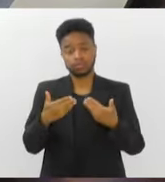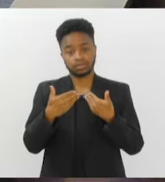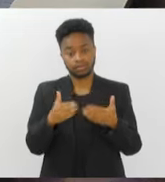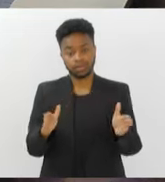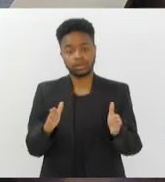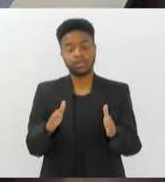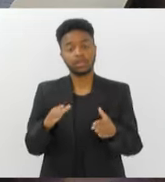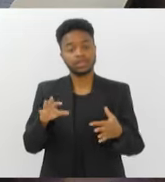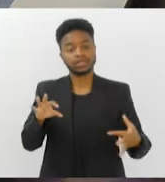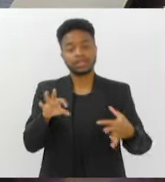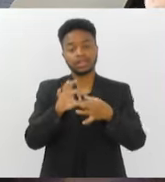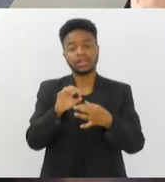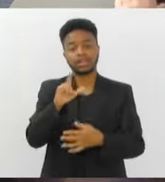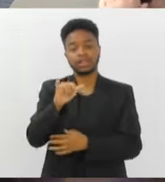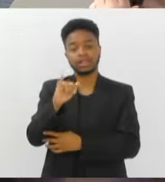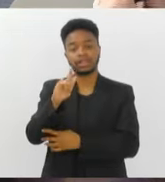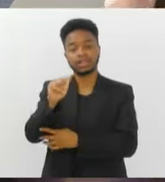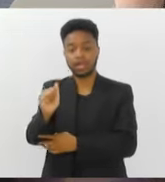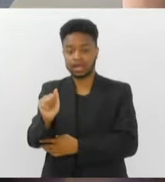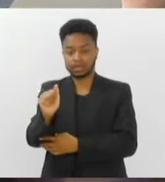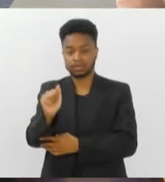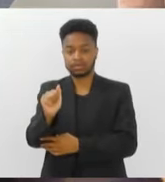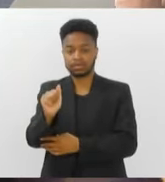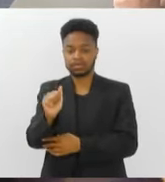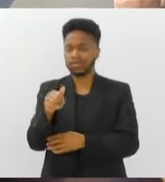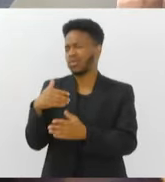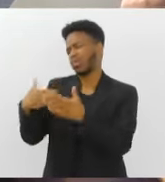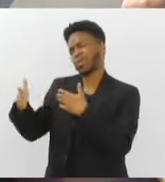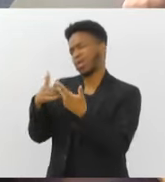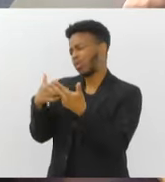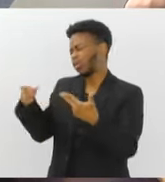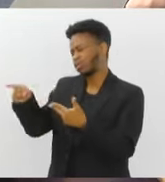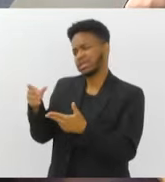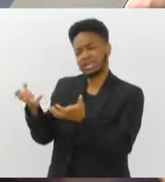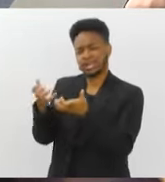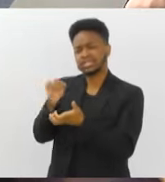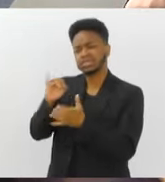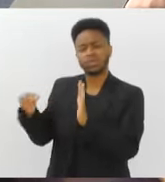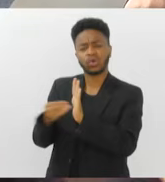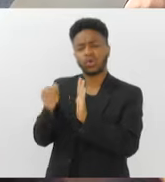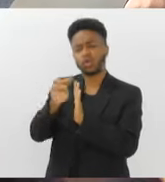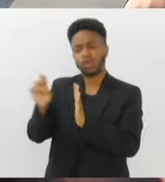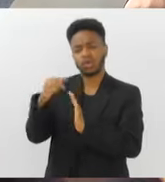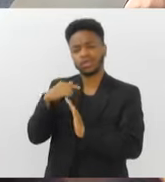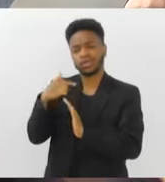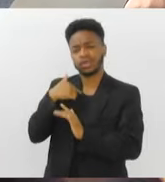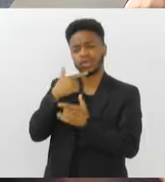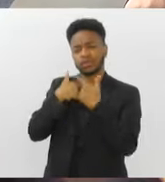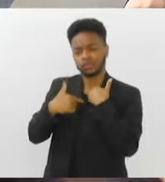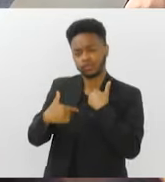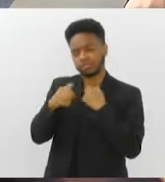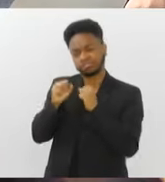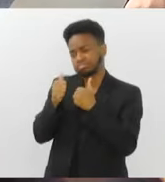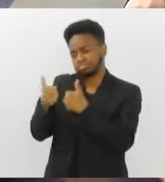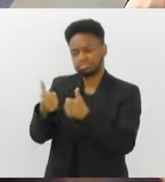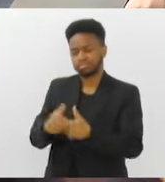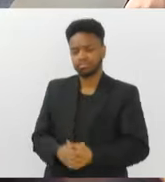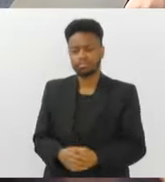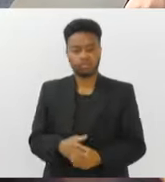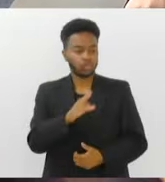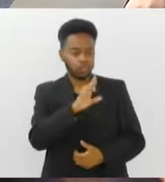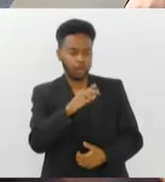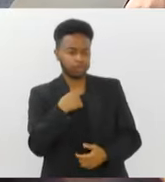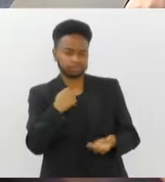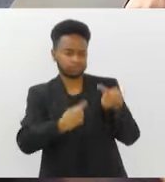botar a liga. Concordo. O que o senhor quiser, tendo o nome de Cláudio Moacir, para mim está bom. Não, quanto ao nome, nenhuma